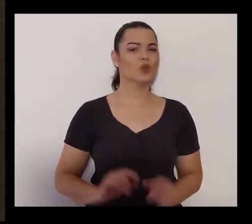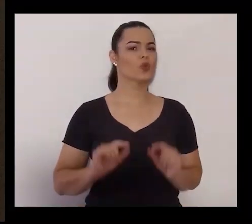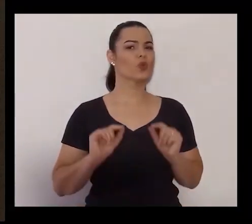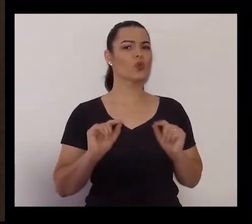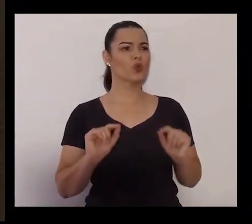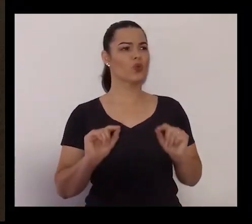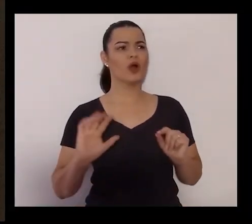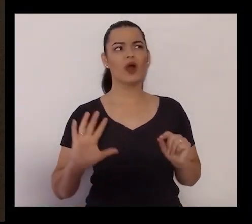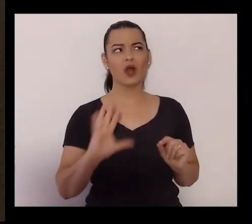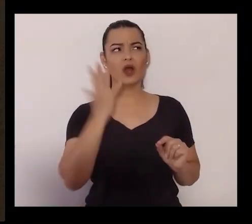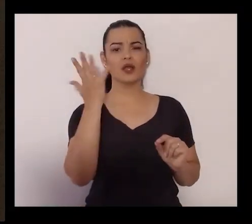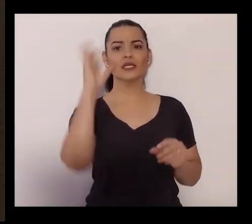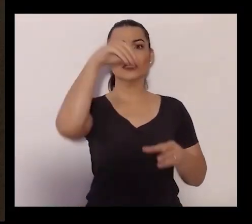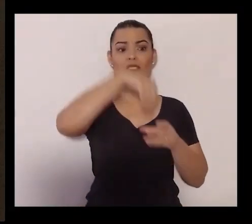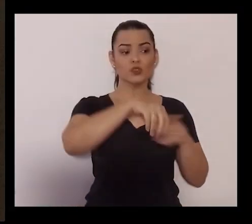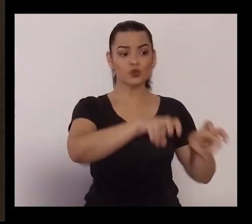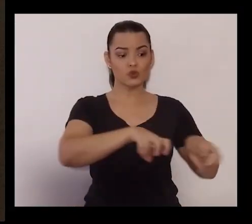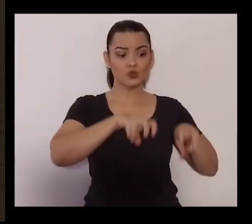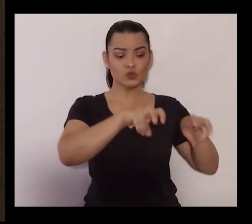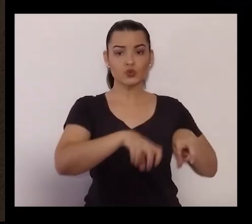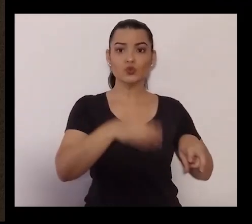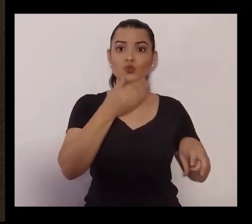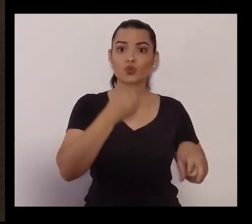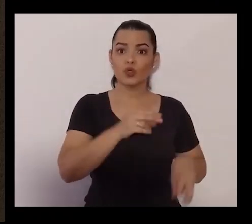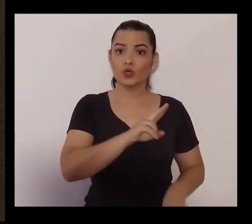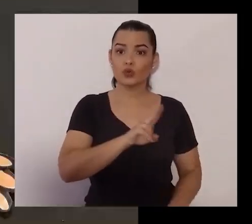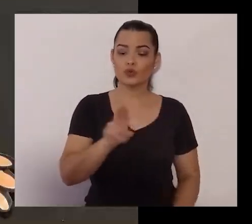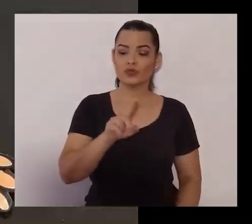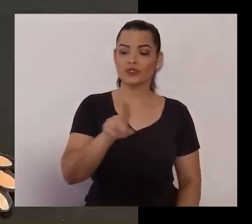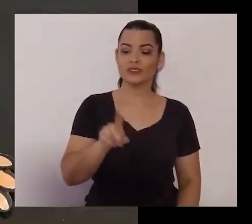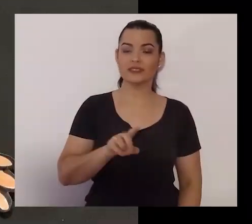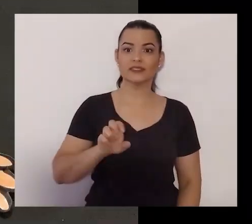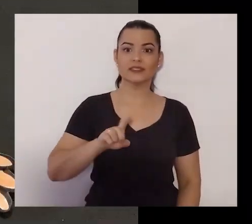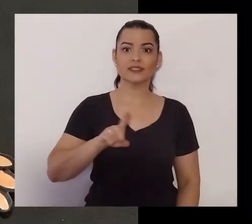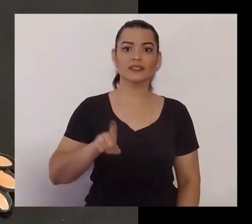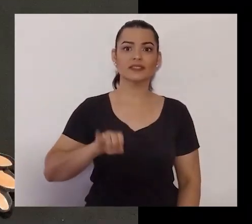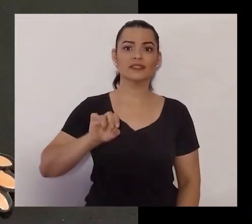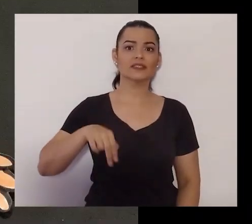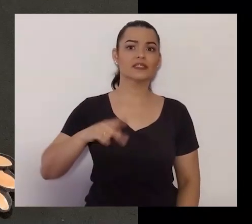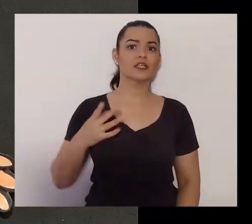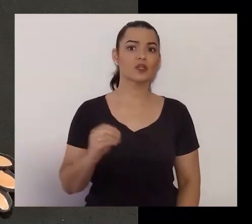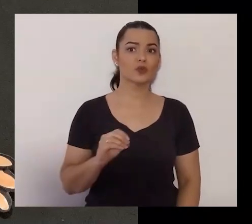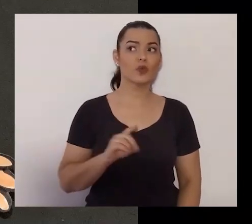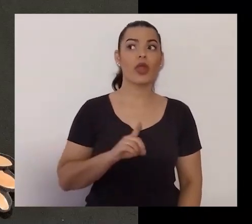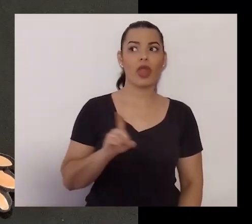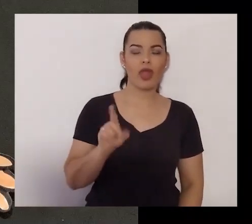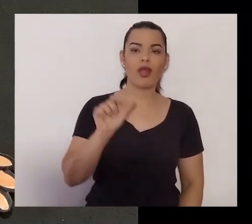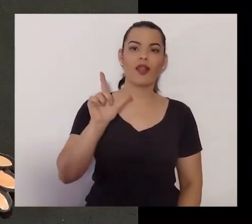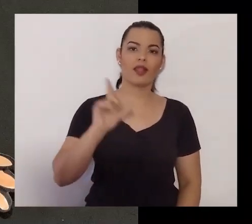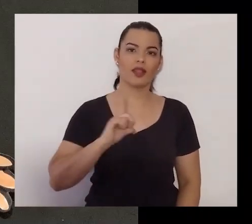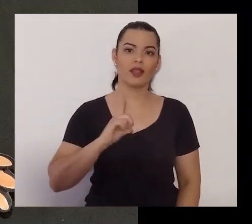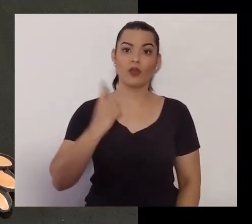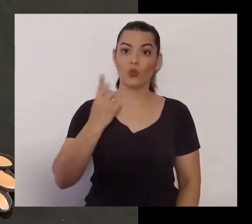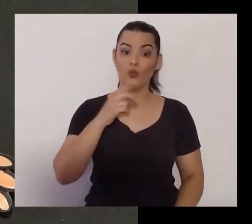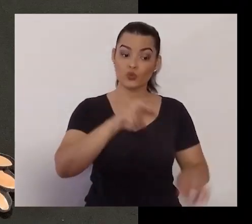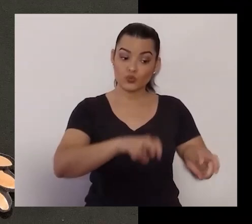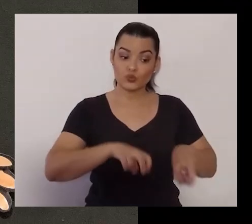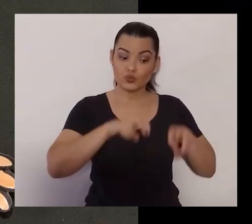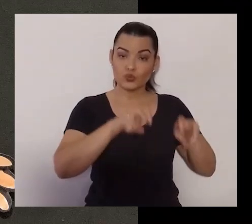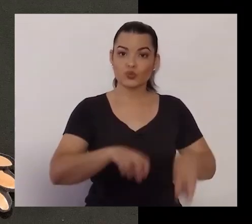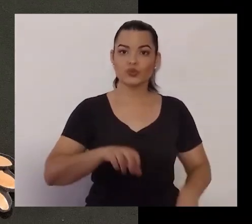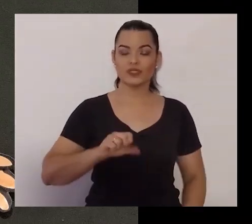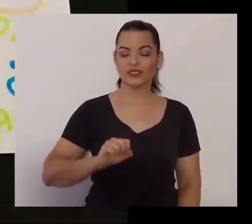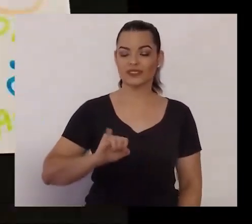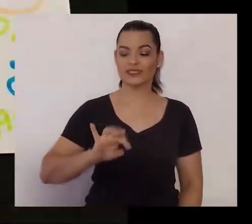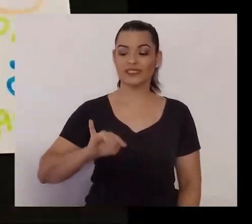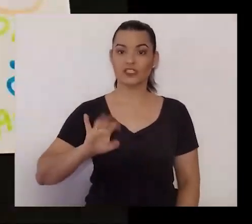que aconteceu no sítio do seu Zezinho? Seu Zezinho tinha um sítio e lá no sítio